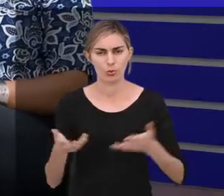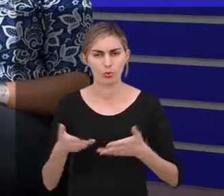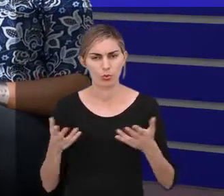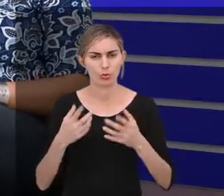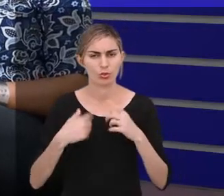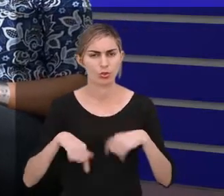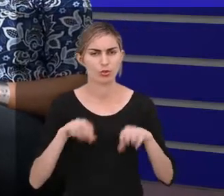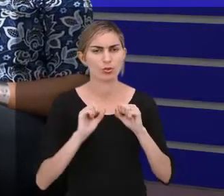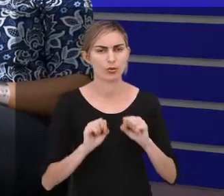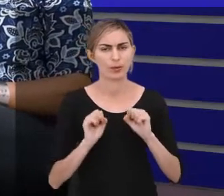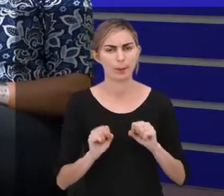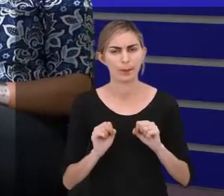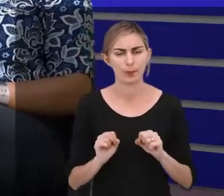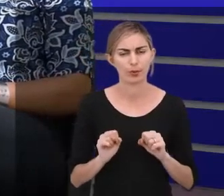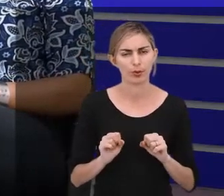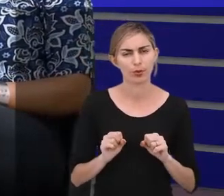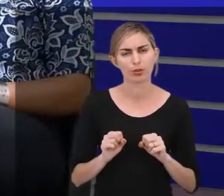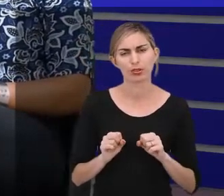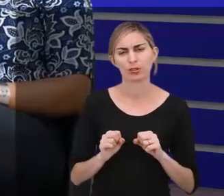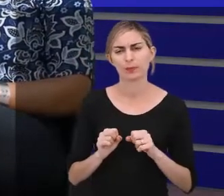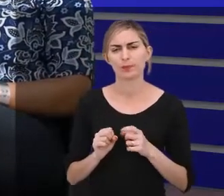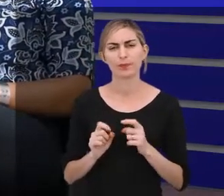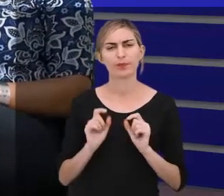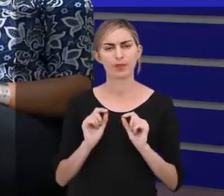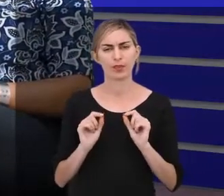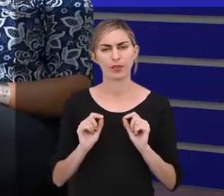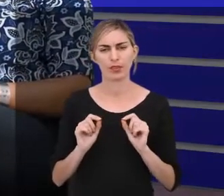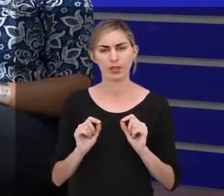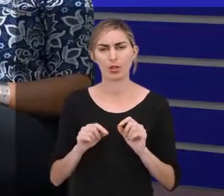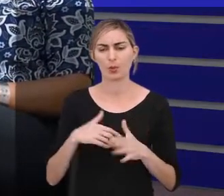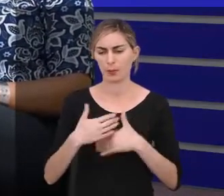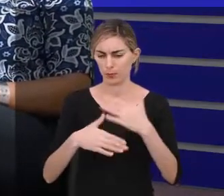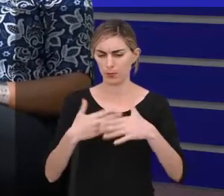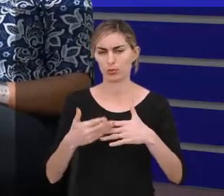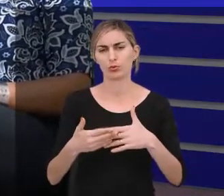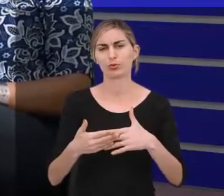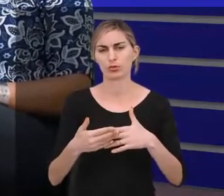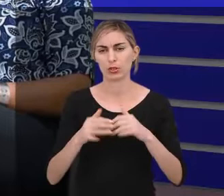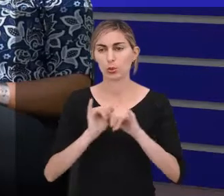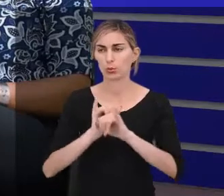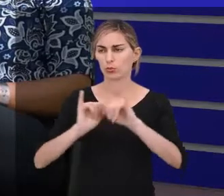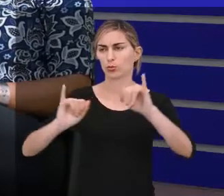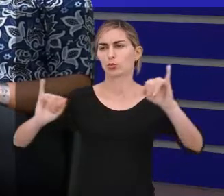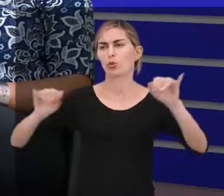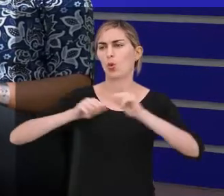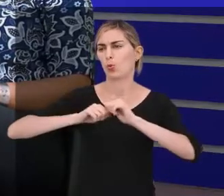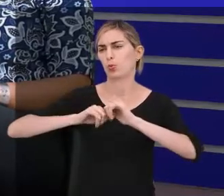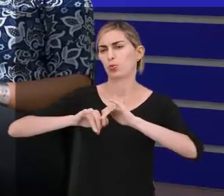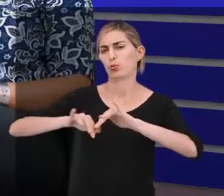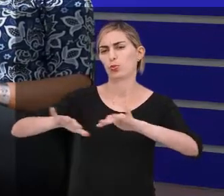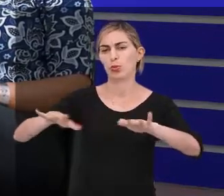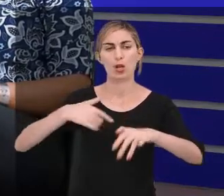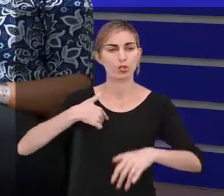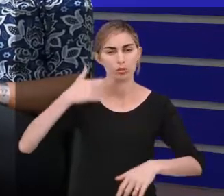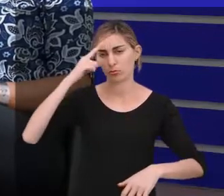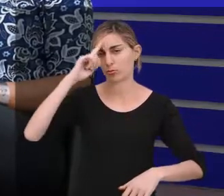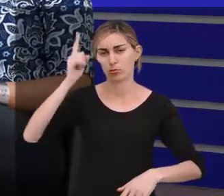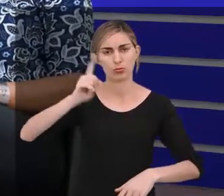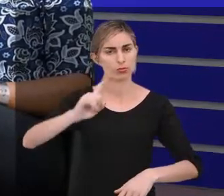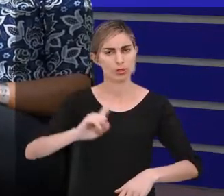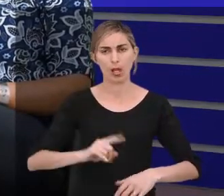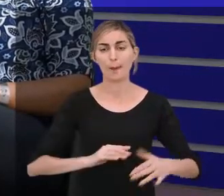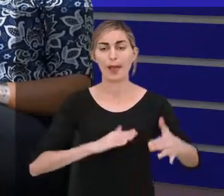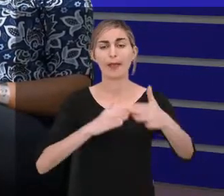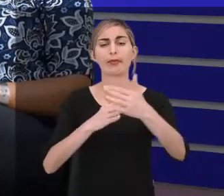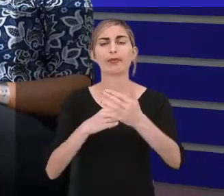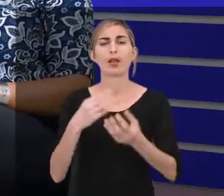gente pode também levar em consideração, é a proporção da notícia, né? Às vezes a gente não tem noção